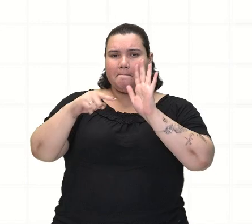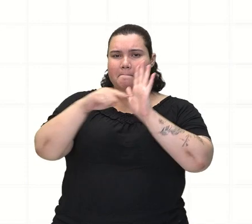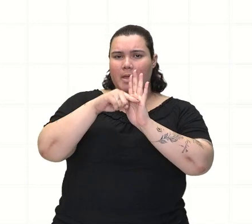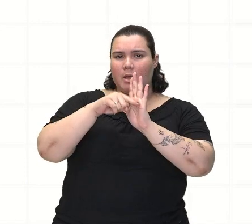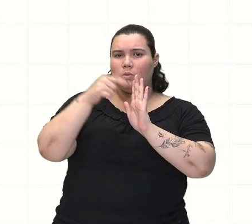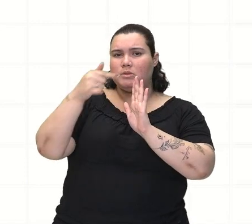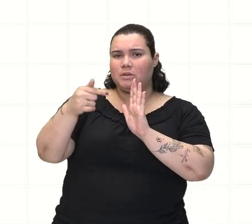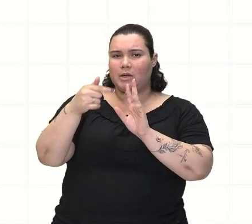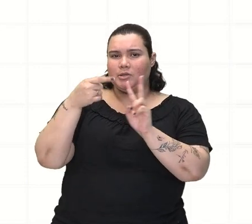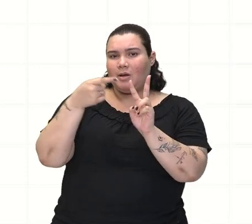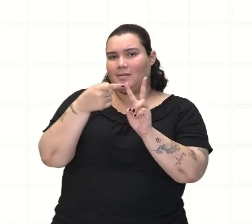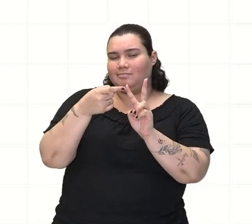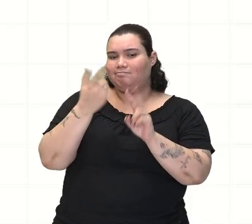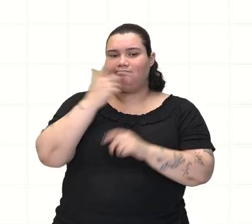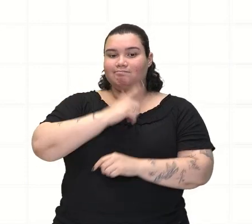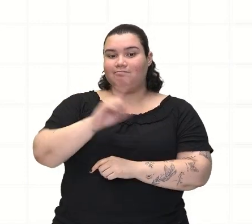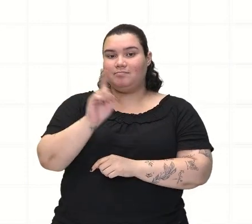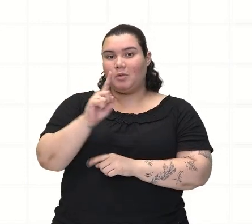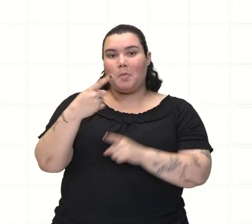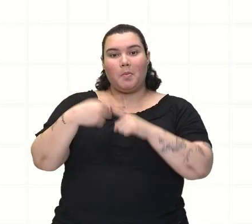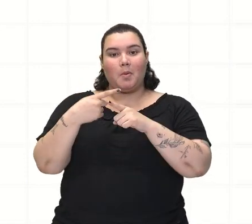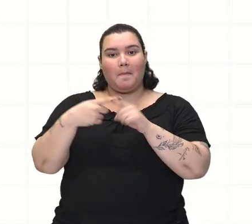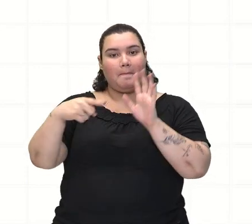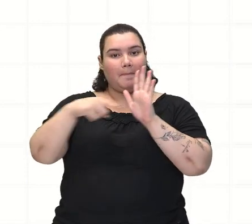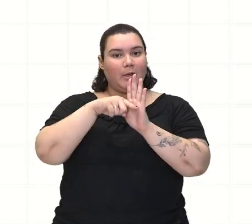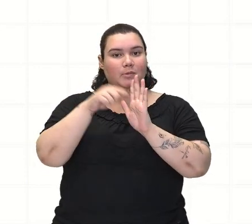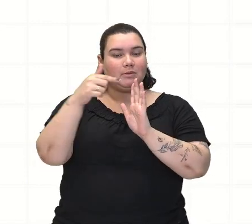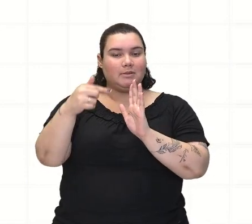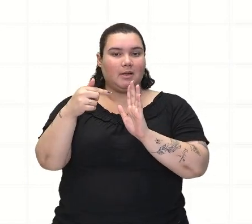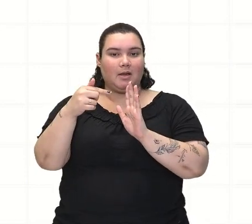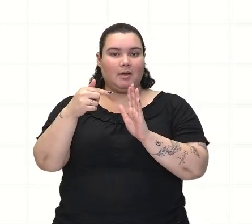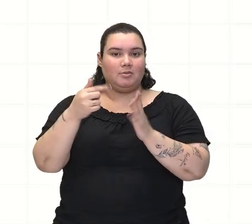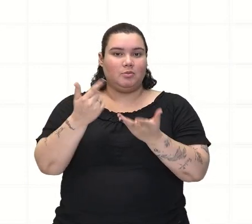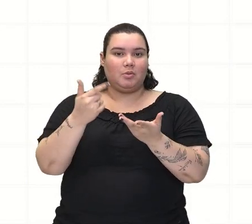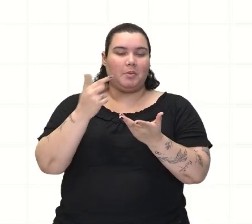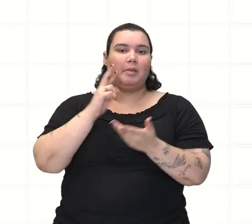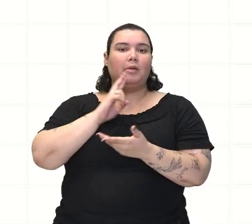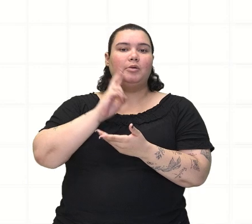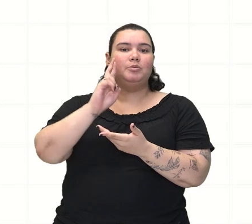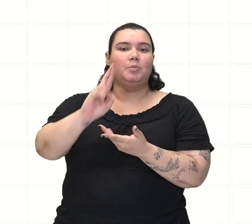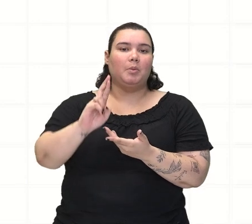como raiz. Porque menos 7 não pode ser solução de